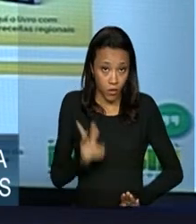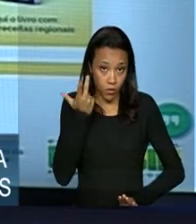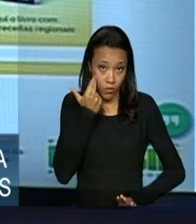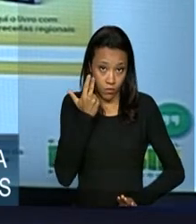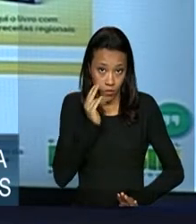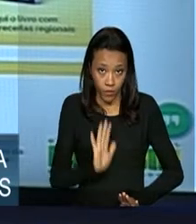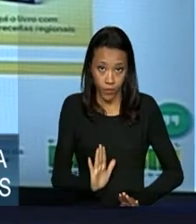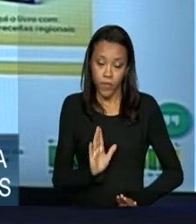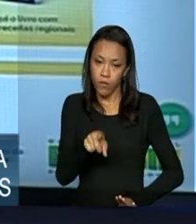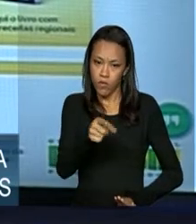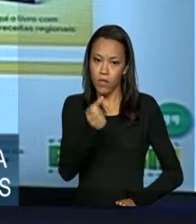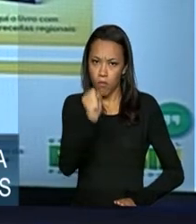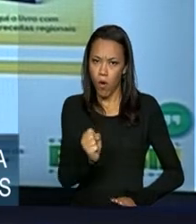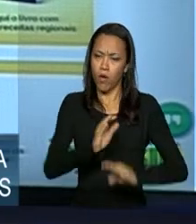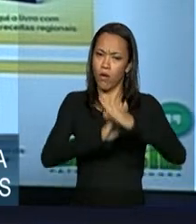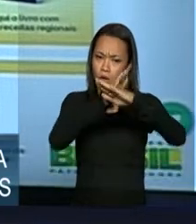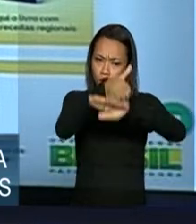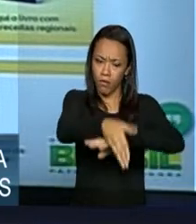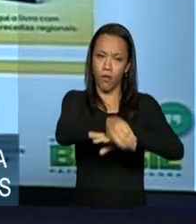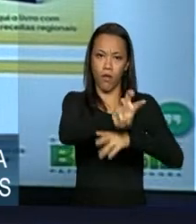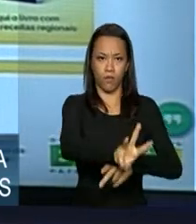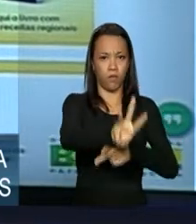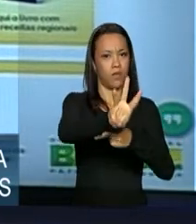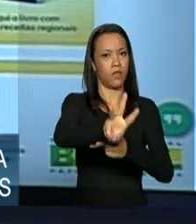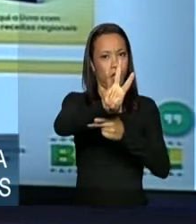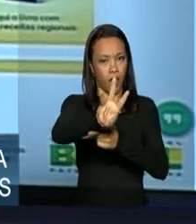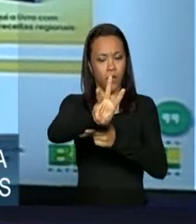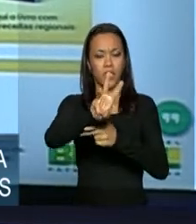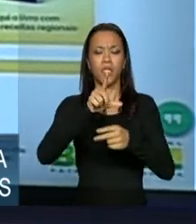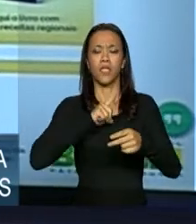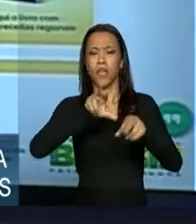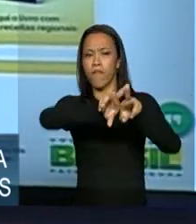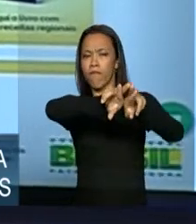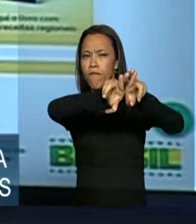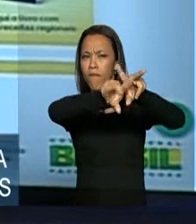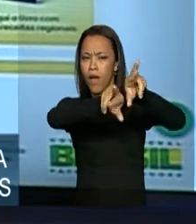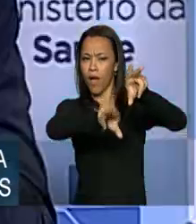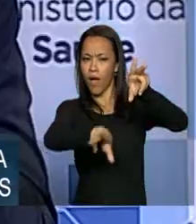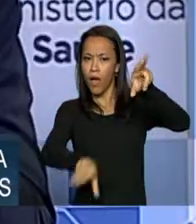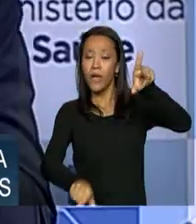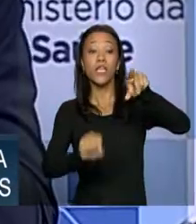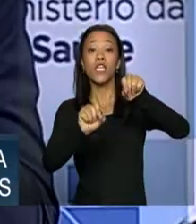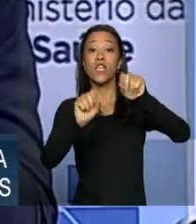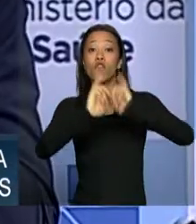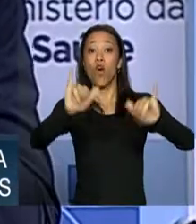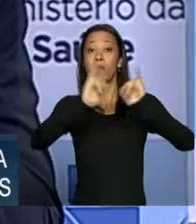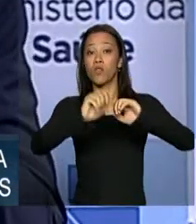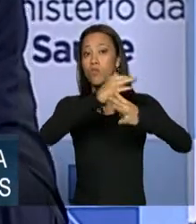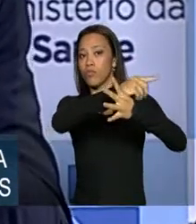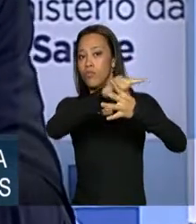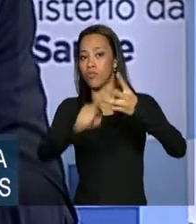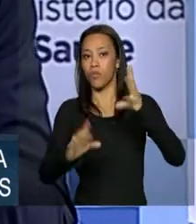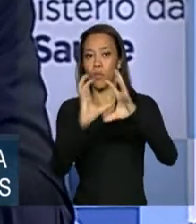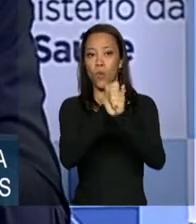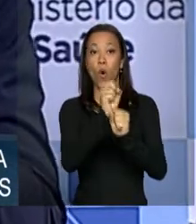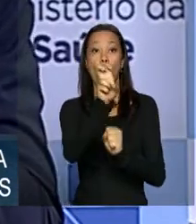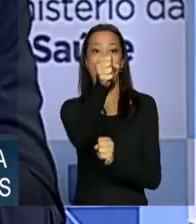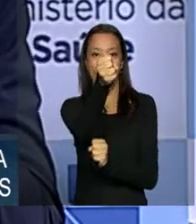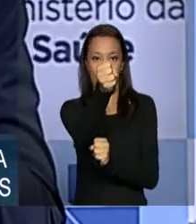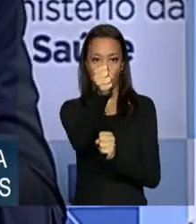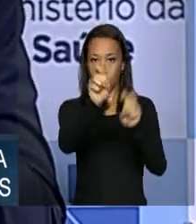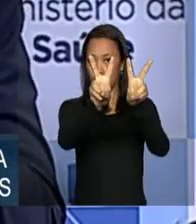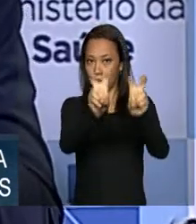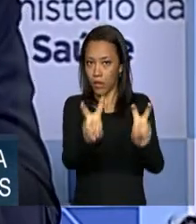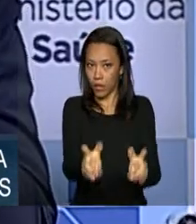acessando esse site, se acessa as diversas informações nesses oito temas que serão incorporados